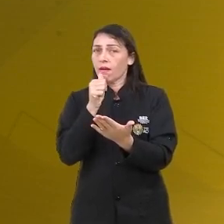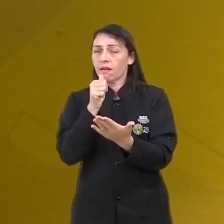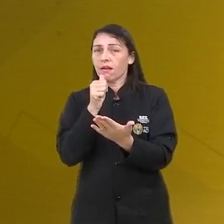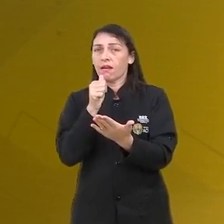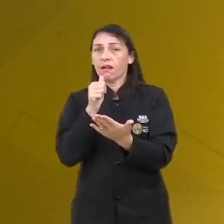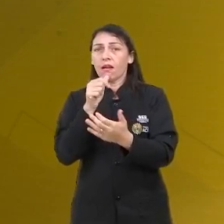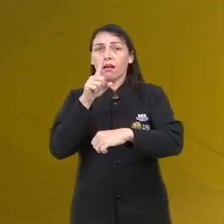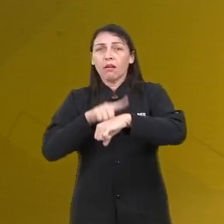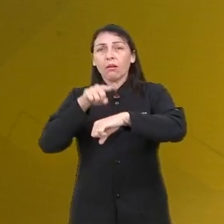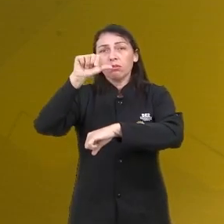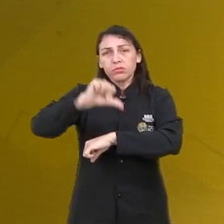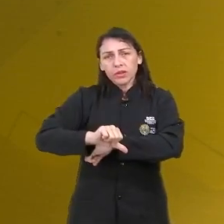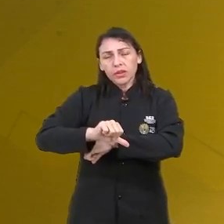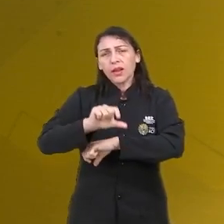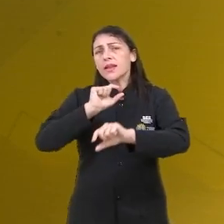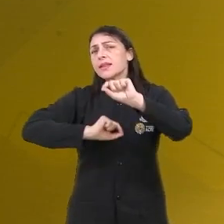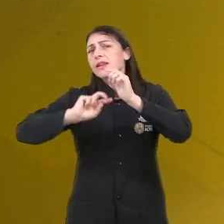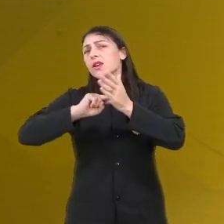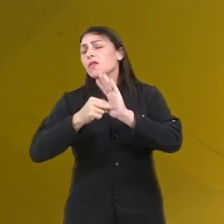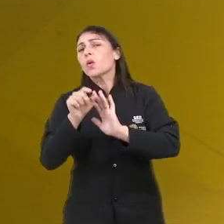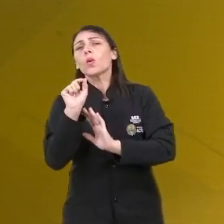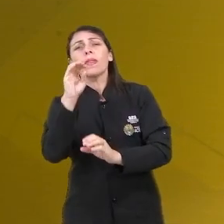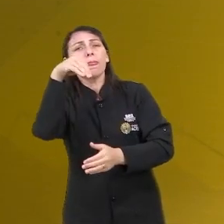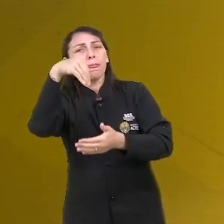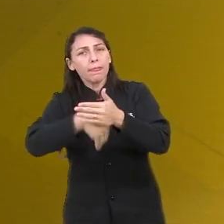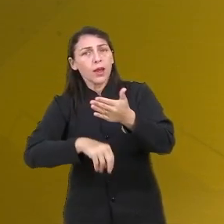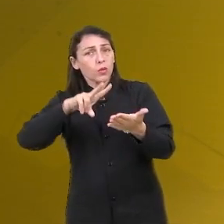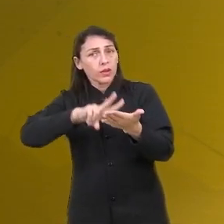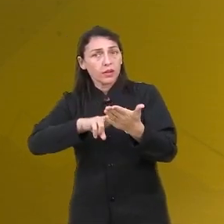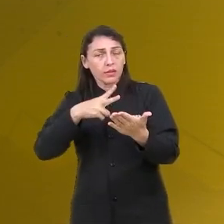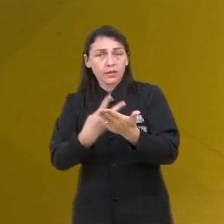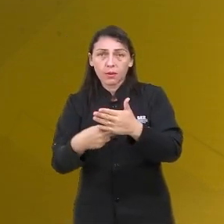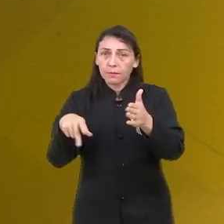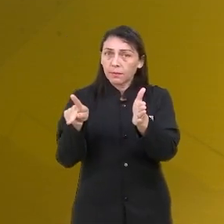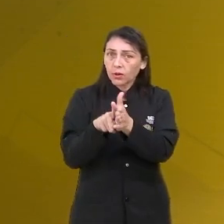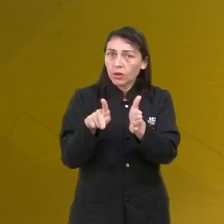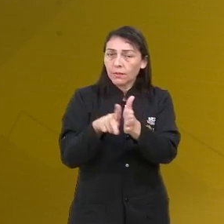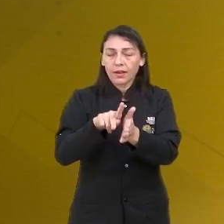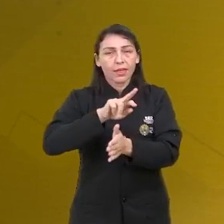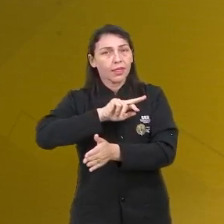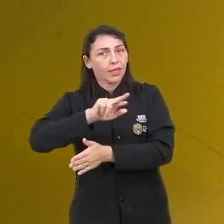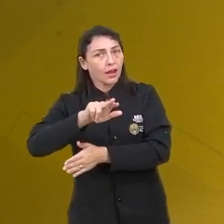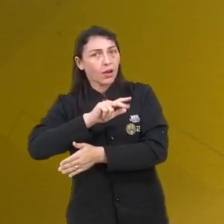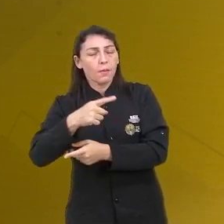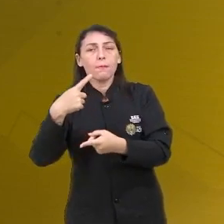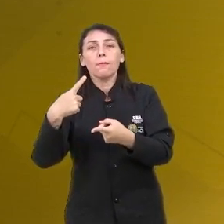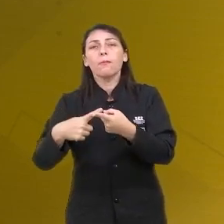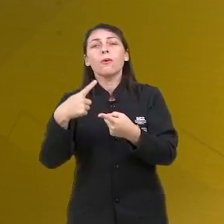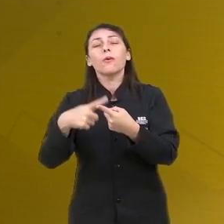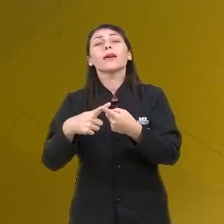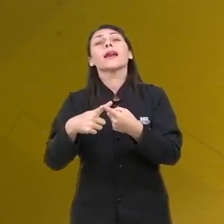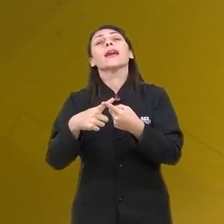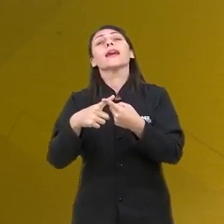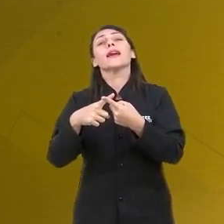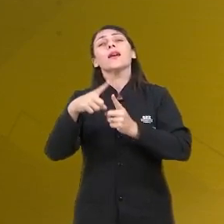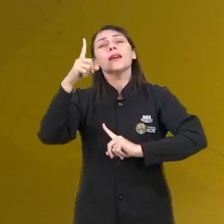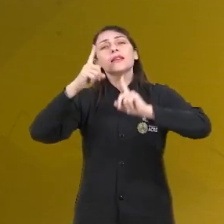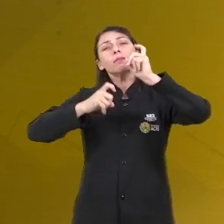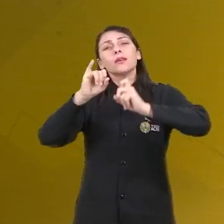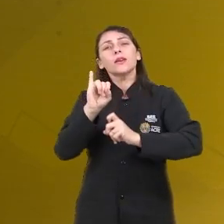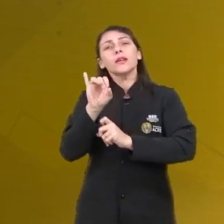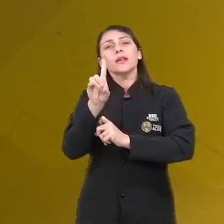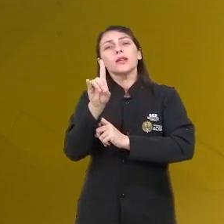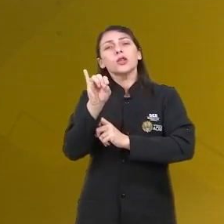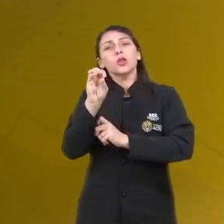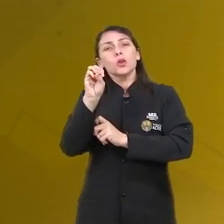E será que isso quer dizer alguma coisa dentro de uma tradução específica? Não, porque se trata de uma expressão idiomática. E aí a